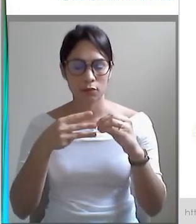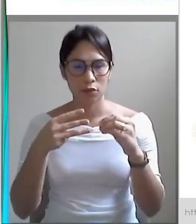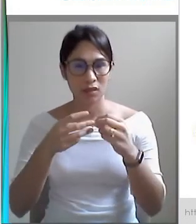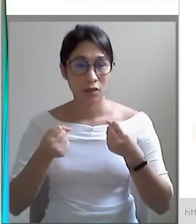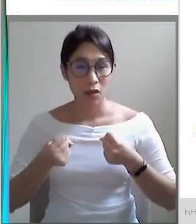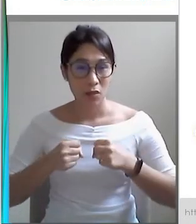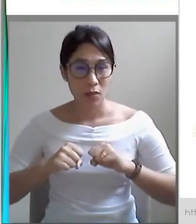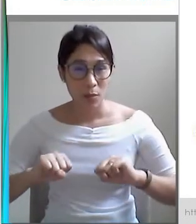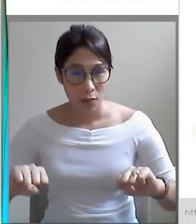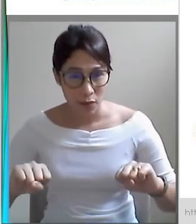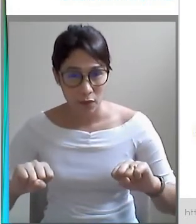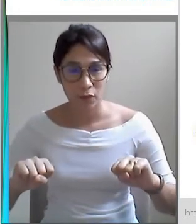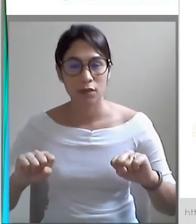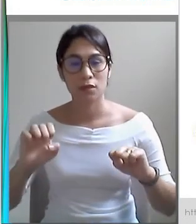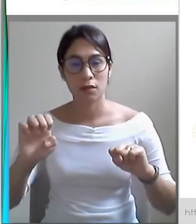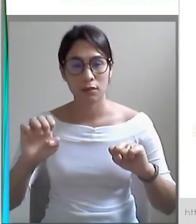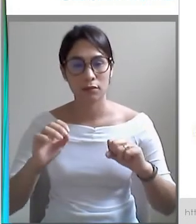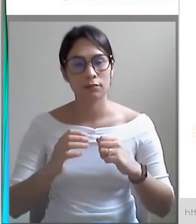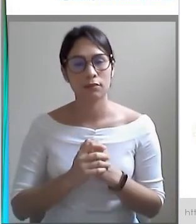os eosinófilos,